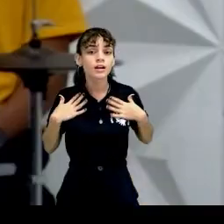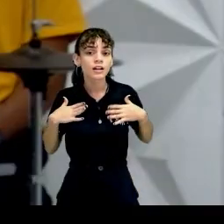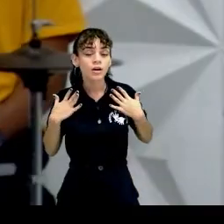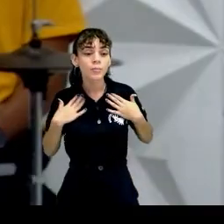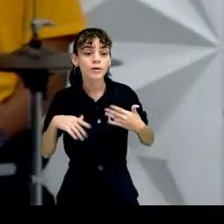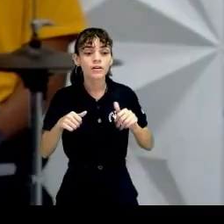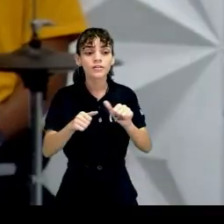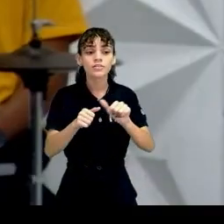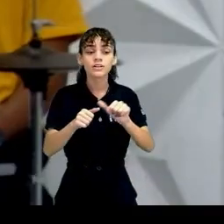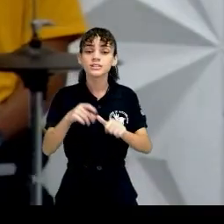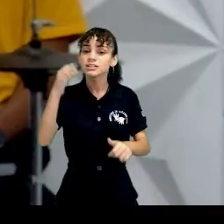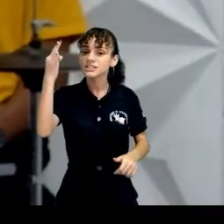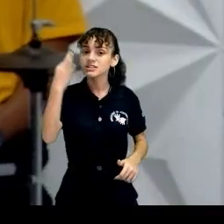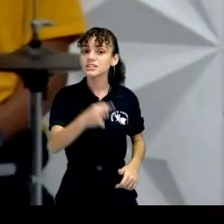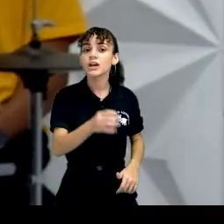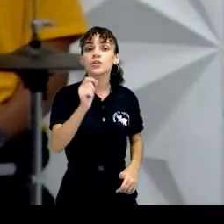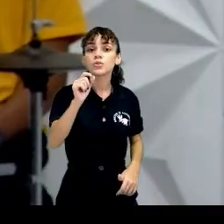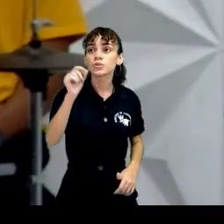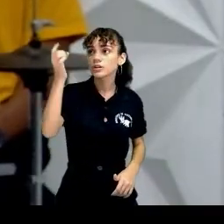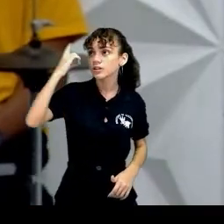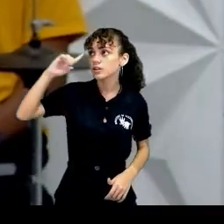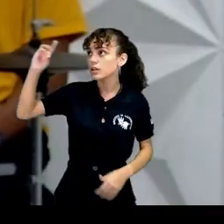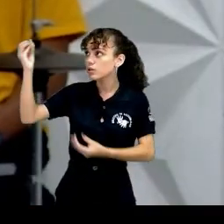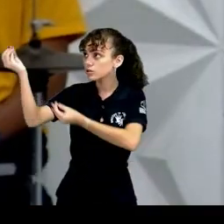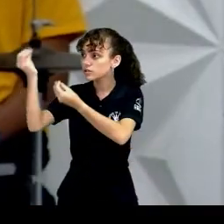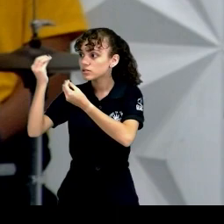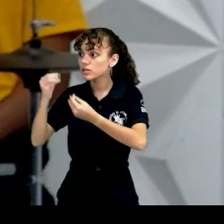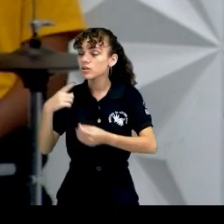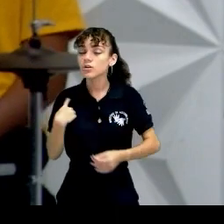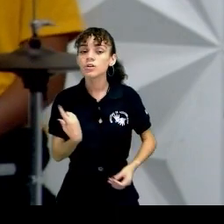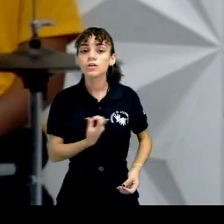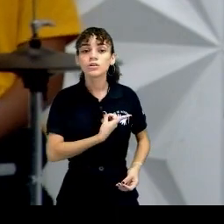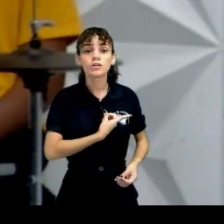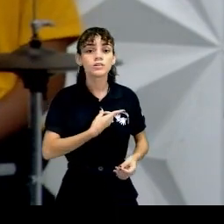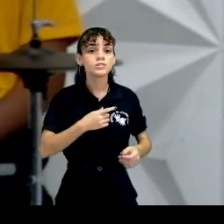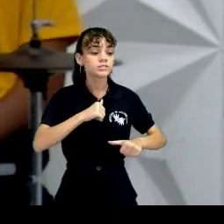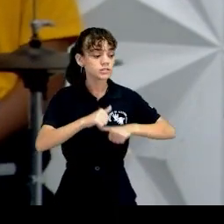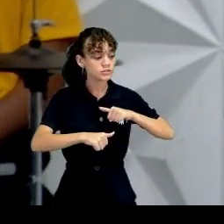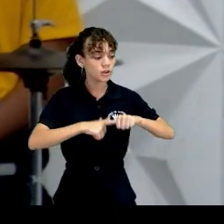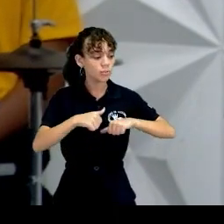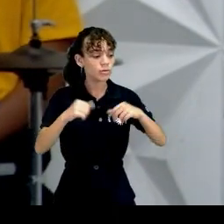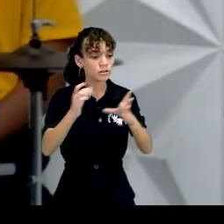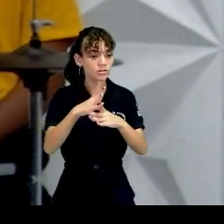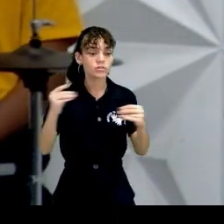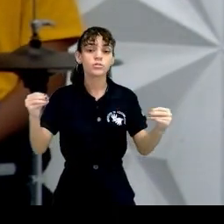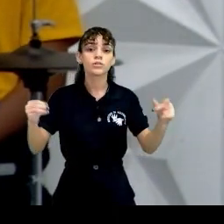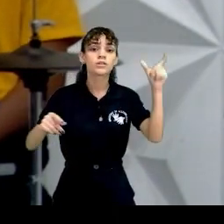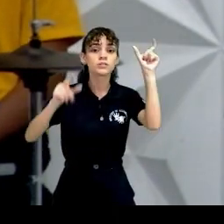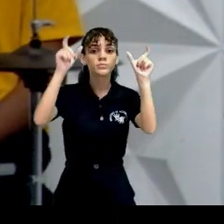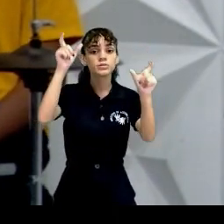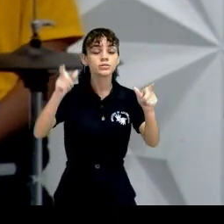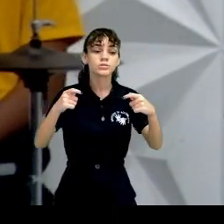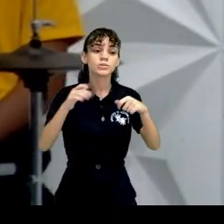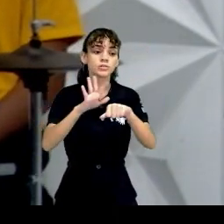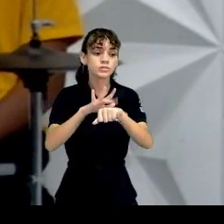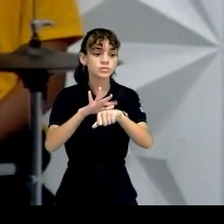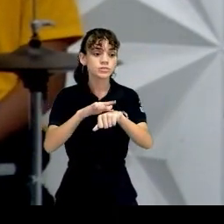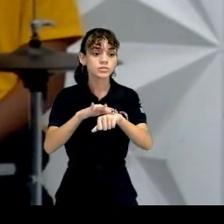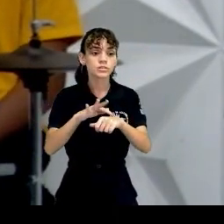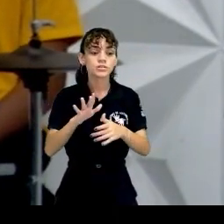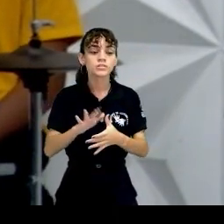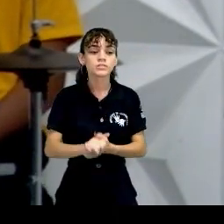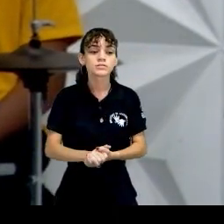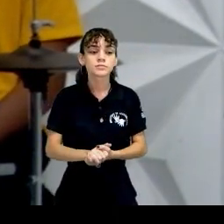e restaurando a enfermidade daqueles que necessitavam. Mas disse os irmãos que eram pelo menos duas lições que posso extrair do texto,